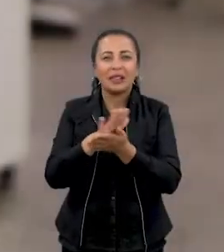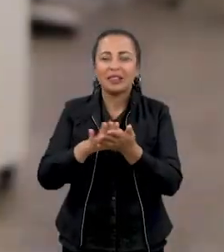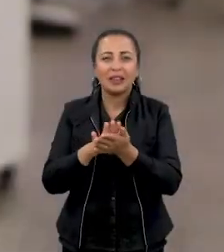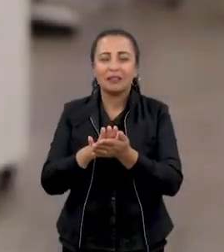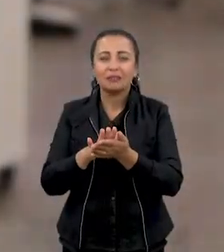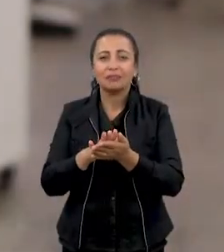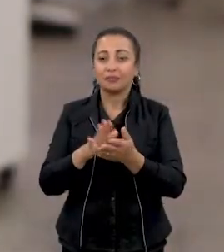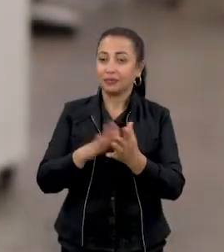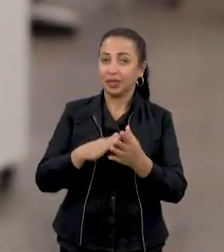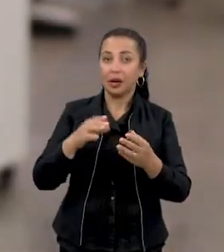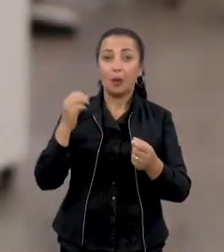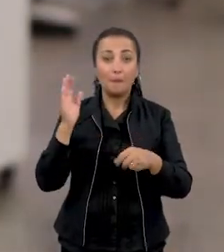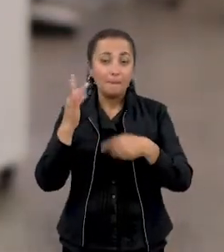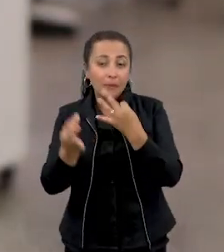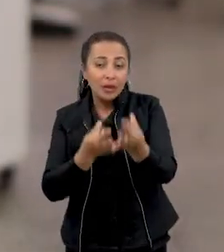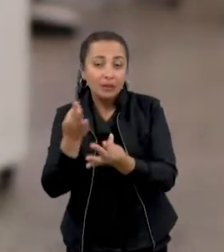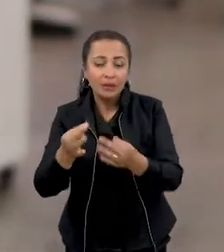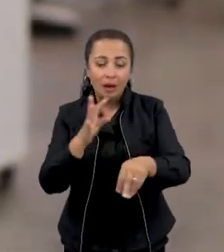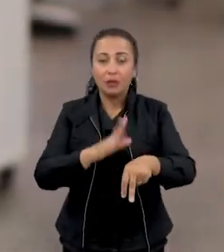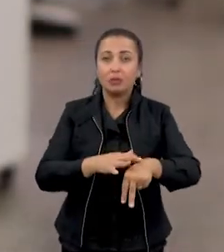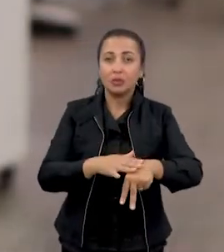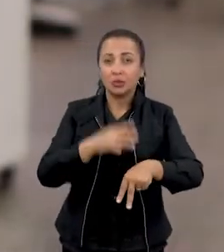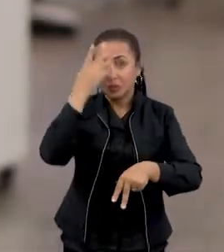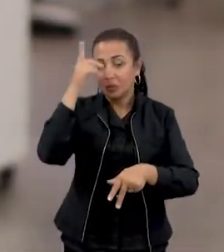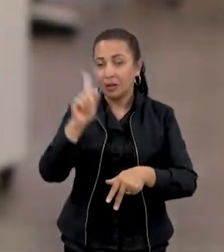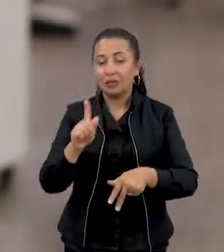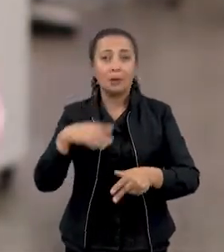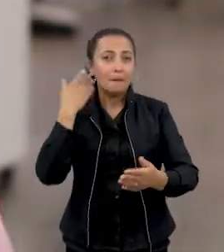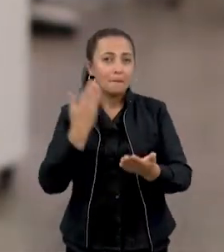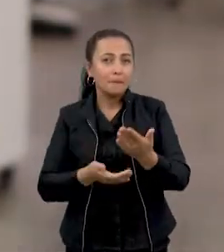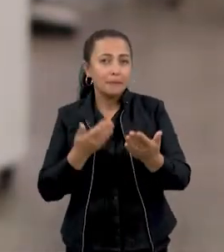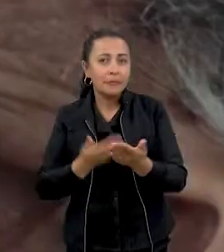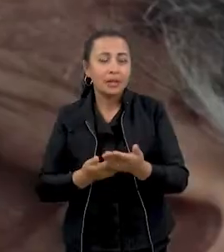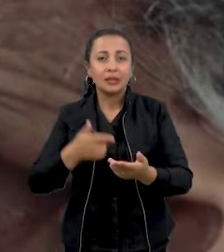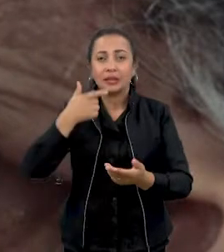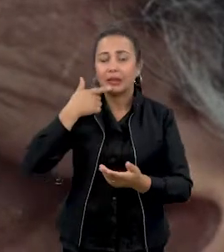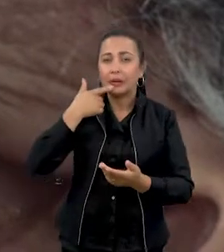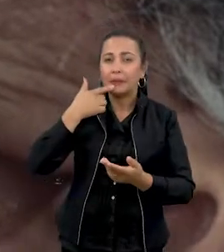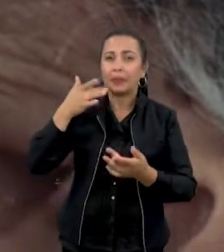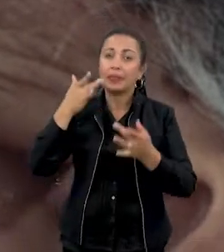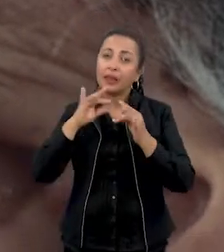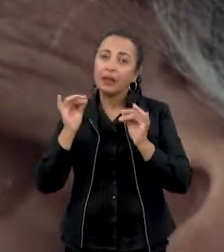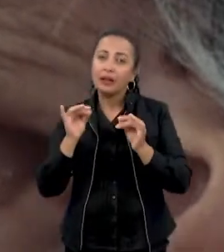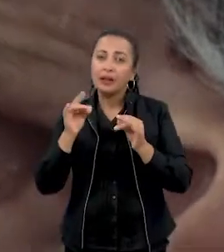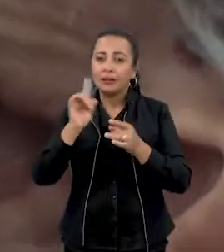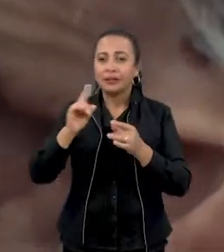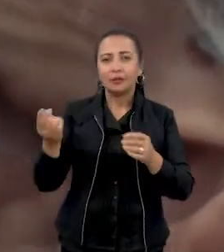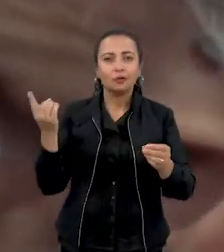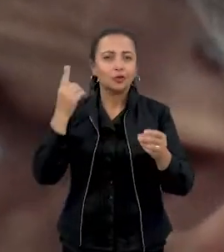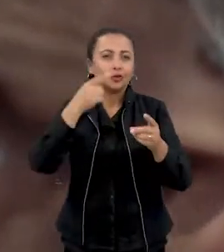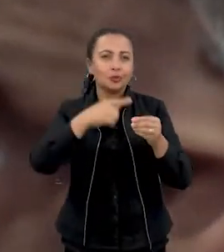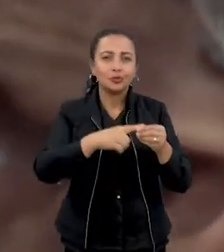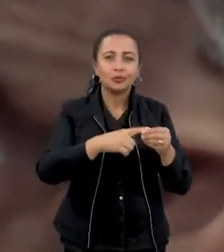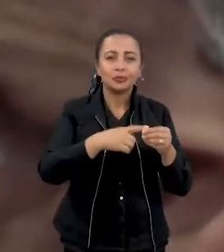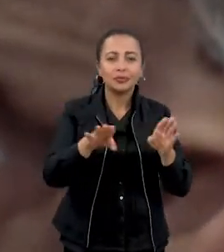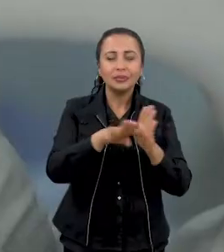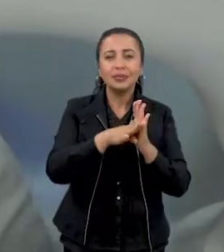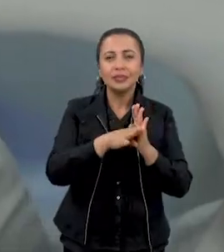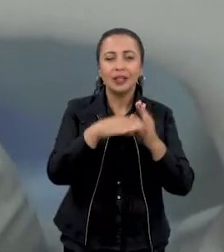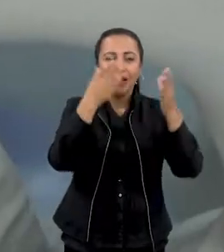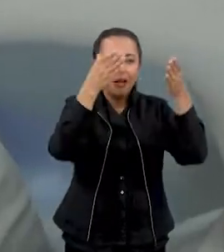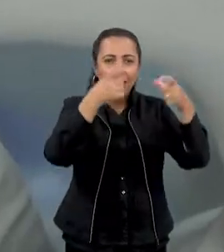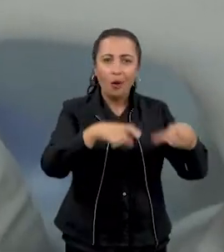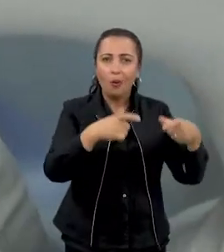principal objetivo é você tratar o paciente para ele não perder o paladar, ou seja, ele não chegar a